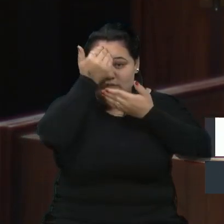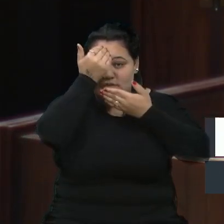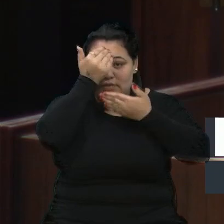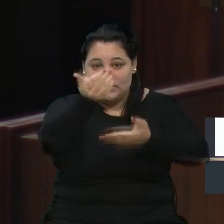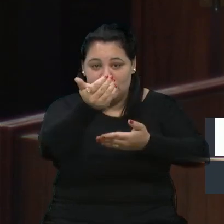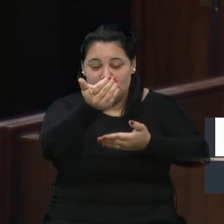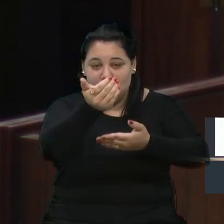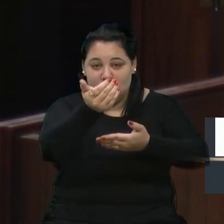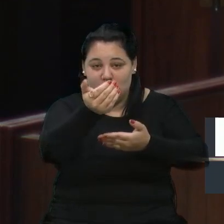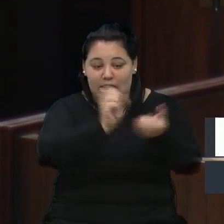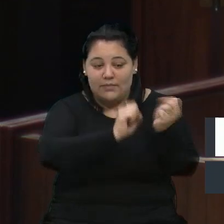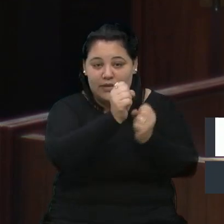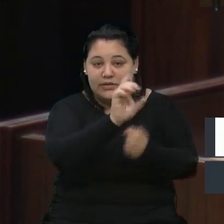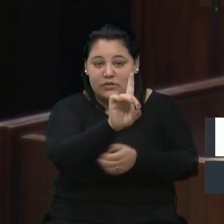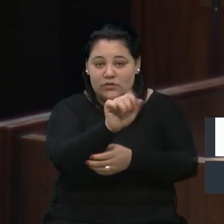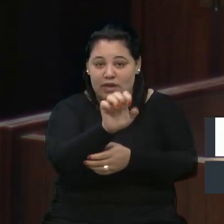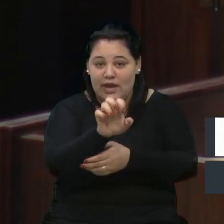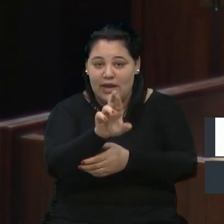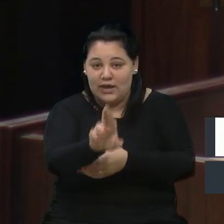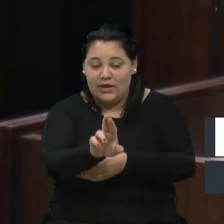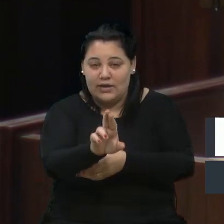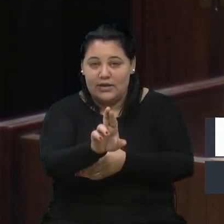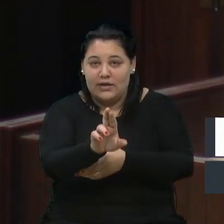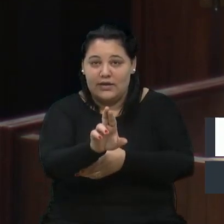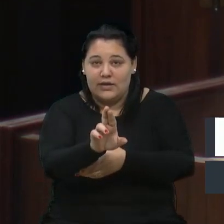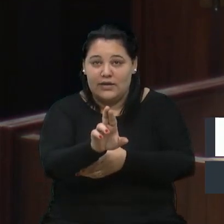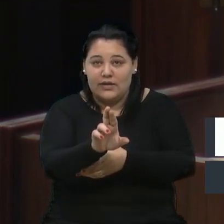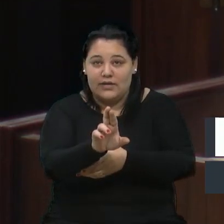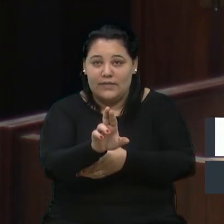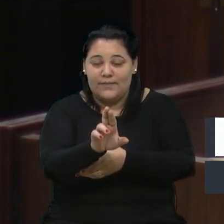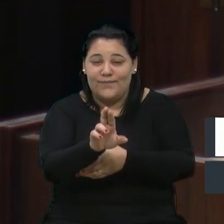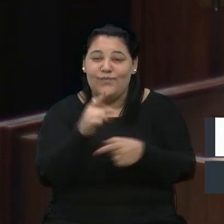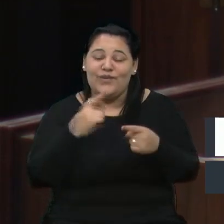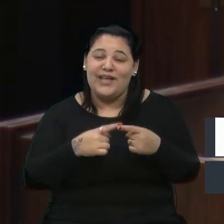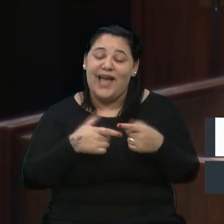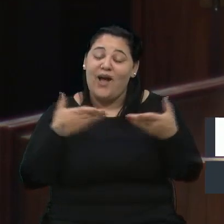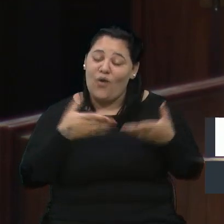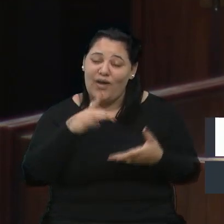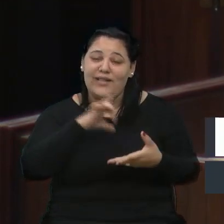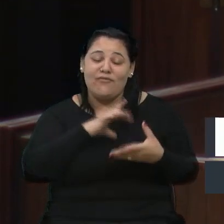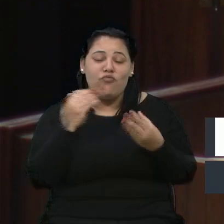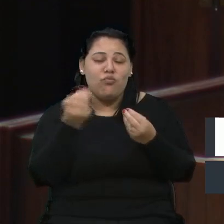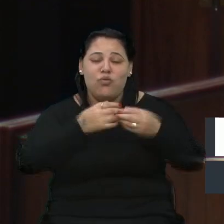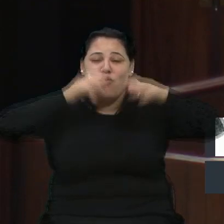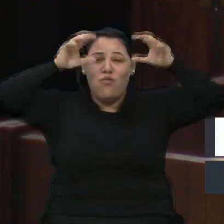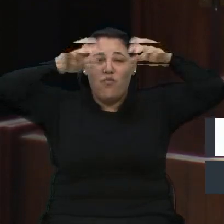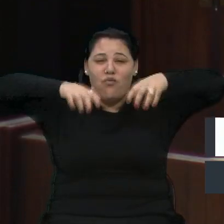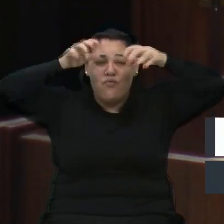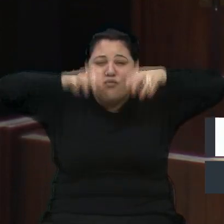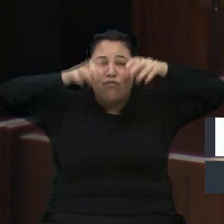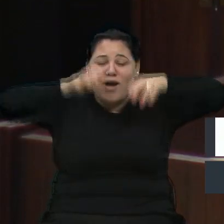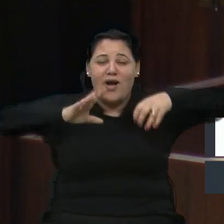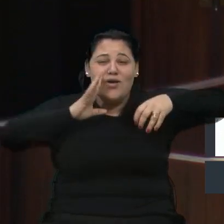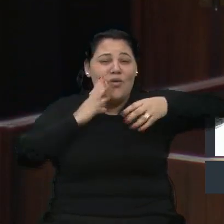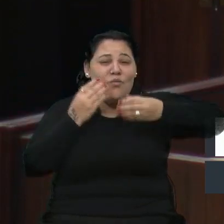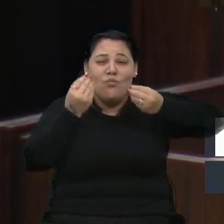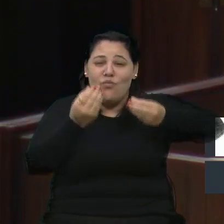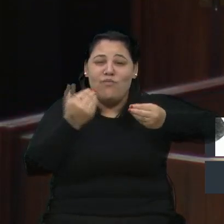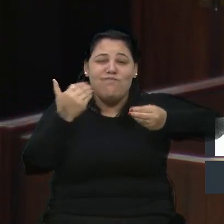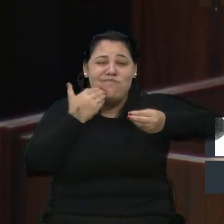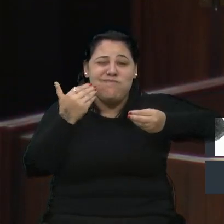DAER, que devido a essas grandes chuvas, muitos buracos acontecem,